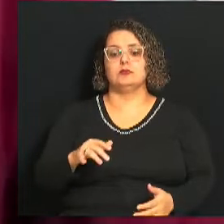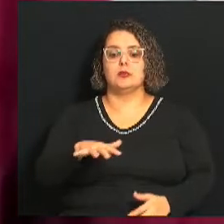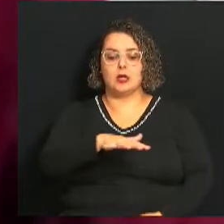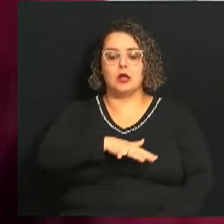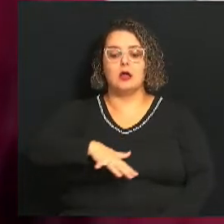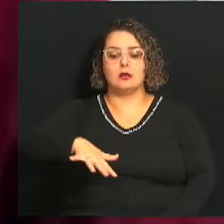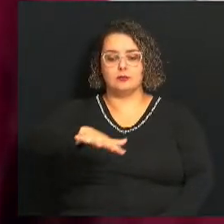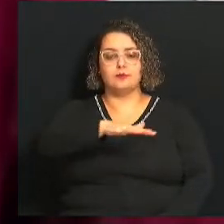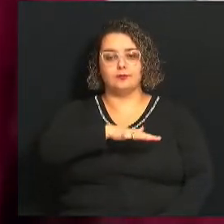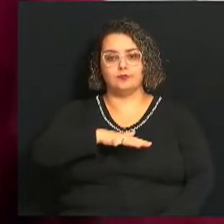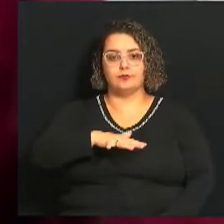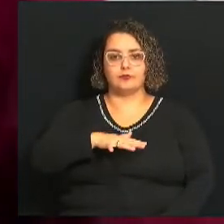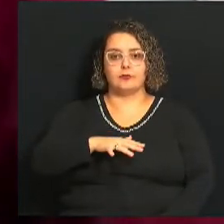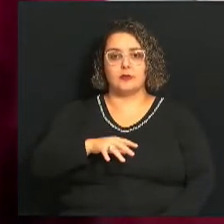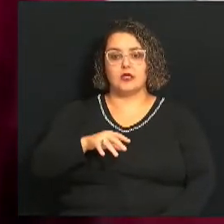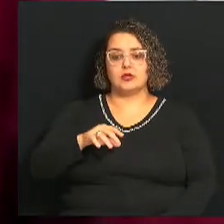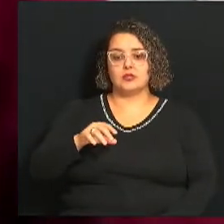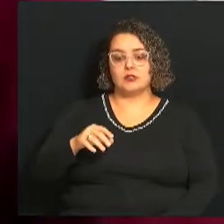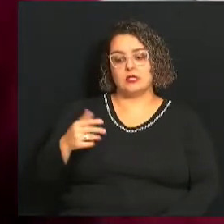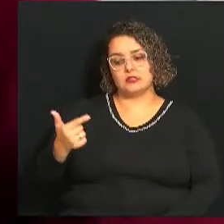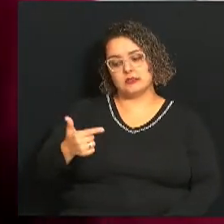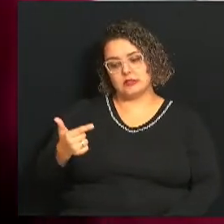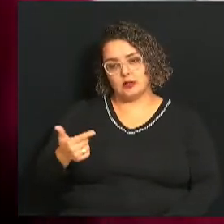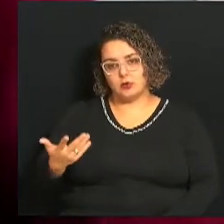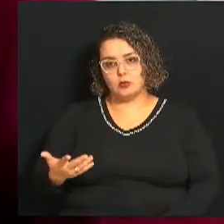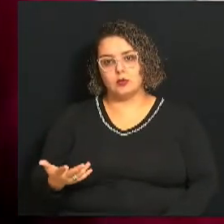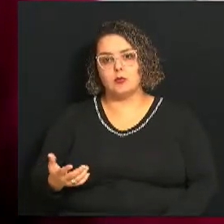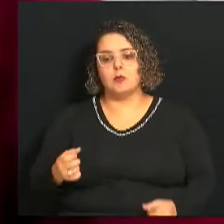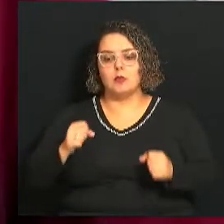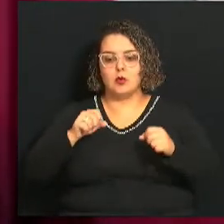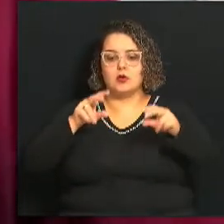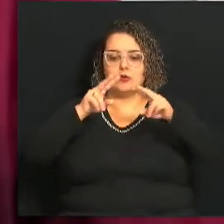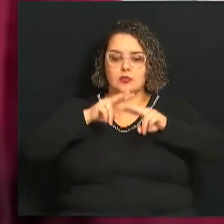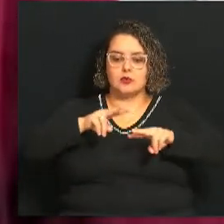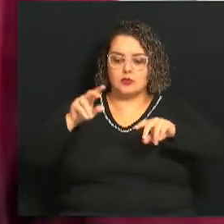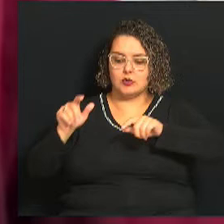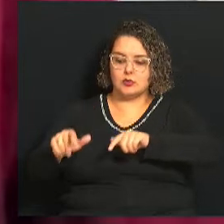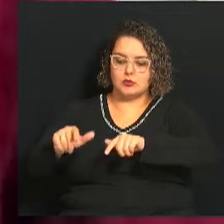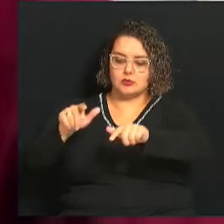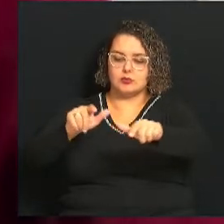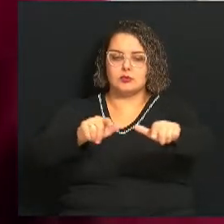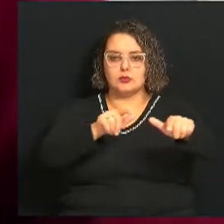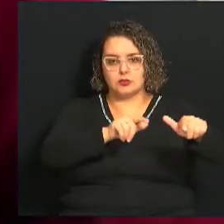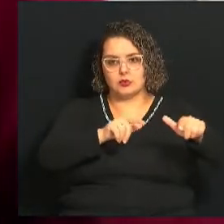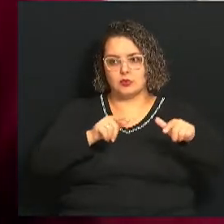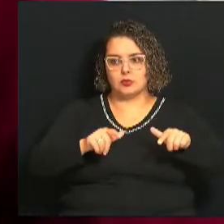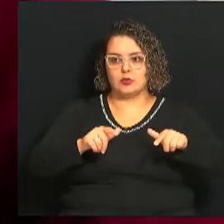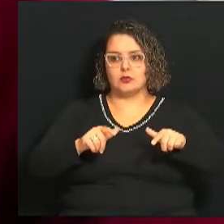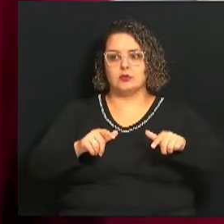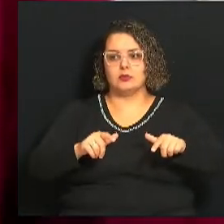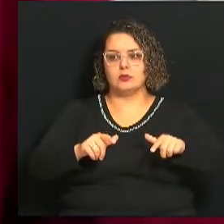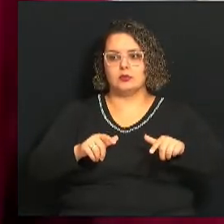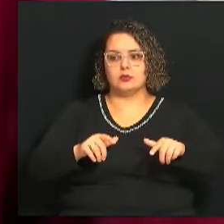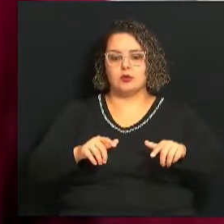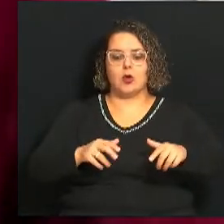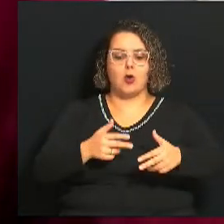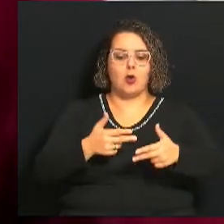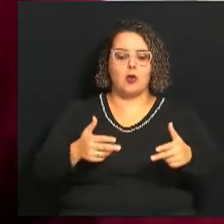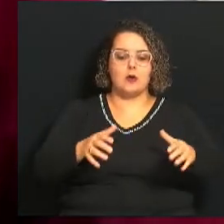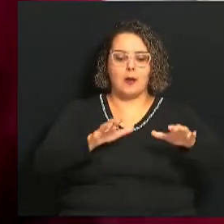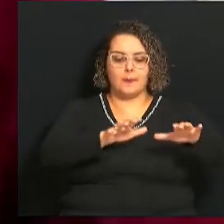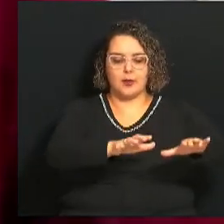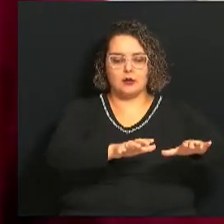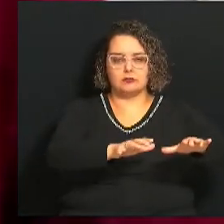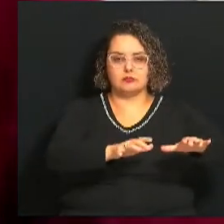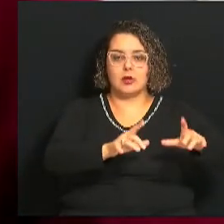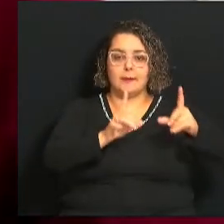seja na rede secundária, onde vocês podem visualizar em alguns lugares, né? São cabos isolados, multiplexados,